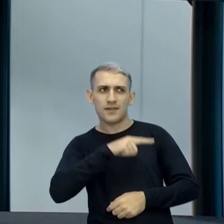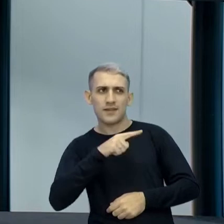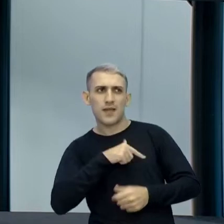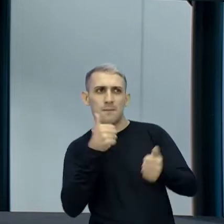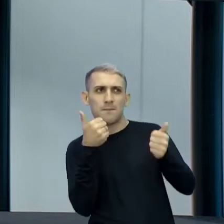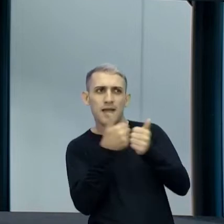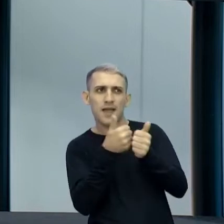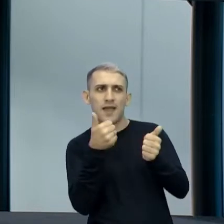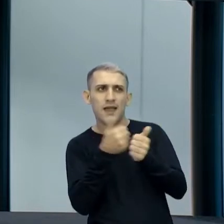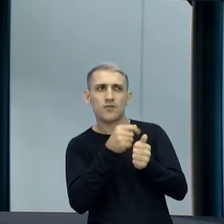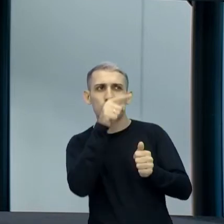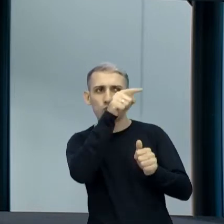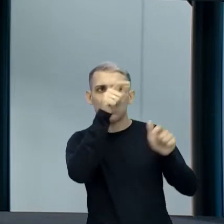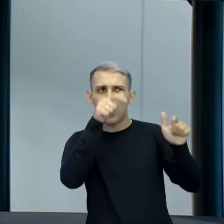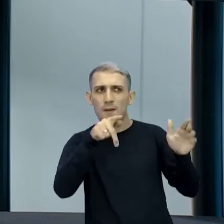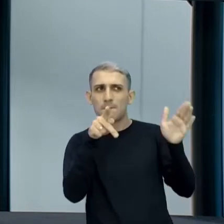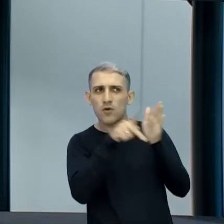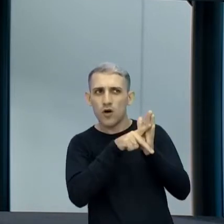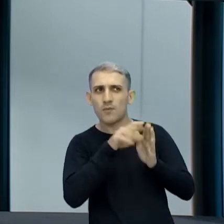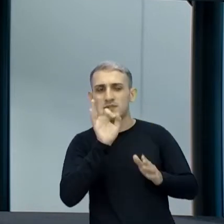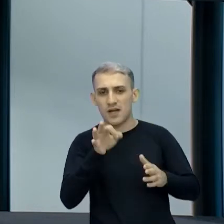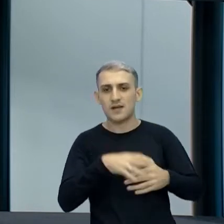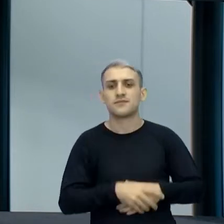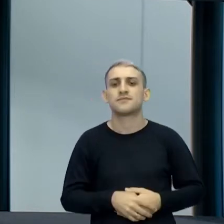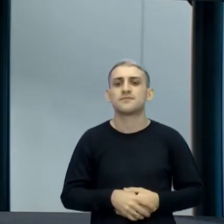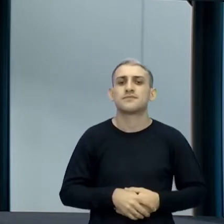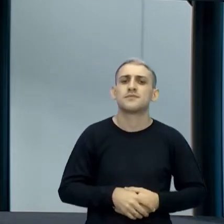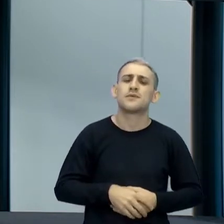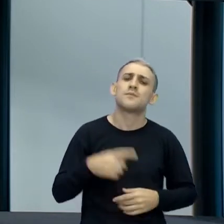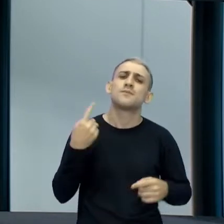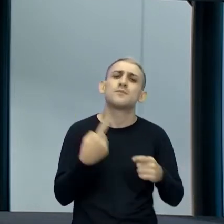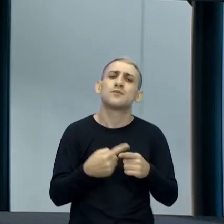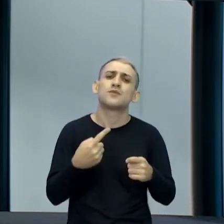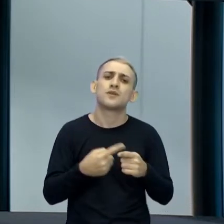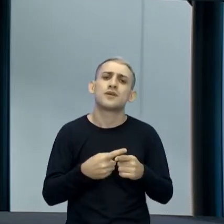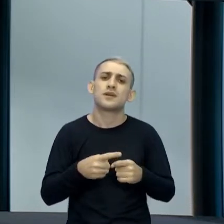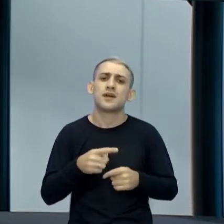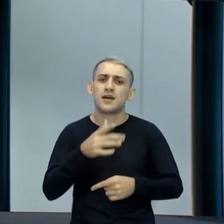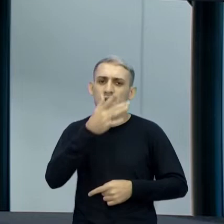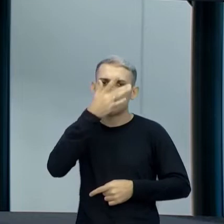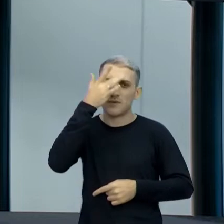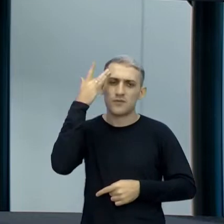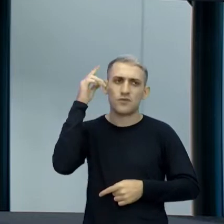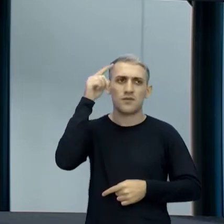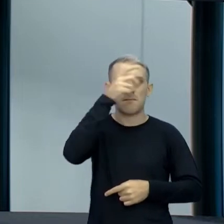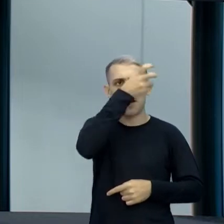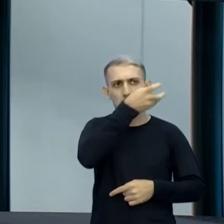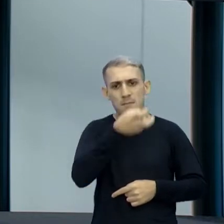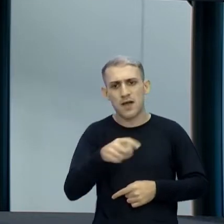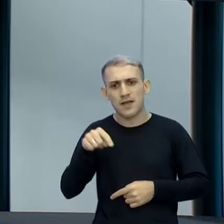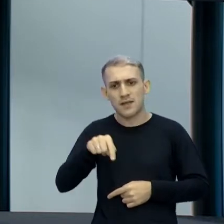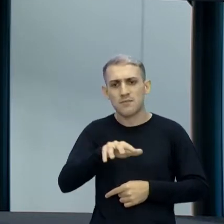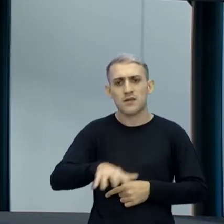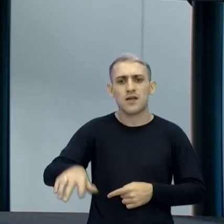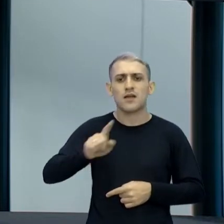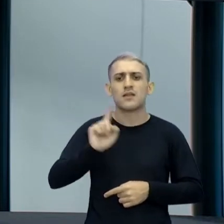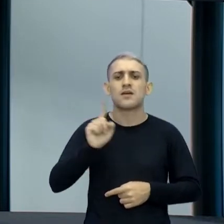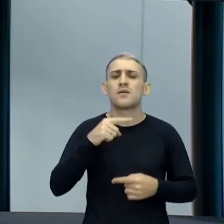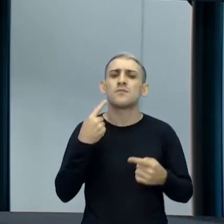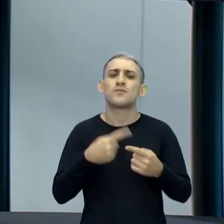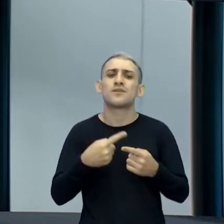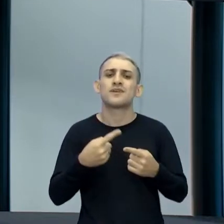do ponto tal, que é o escalador. Aí você vai falar, Sumaia, por que não descem as pessoas aqui para baixo? Porque imagina que